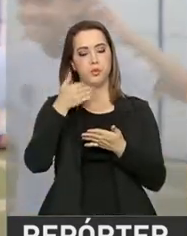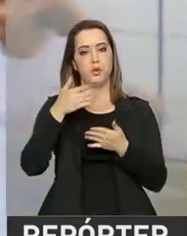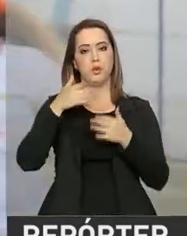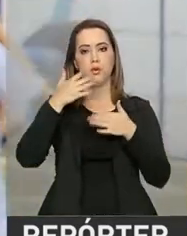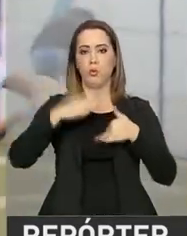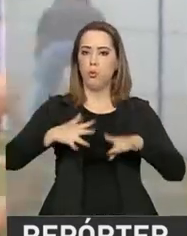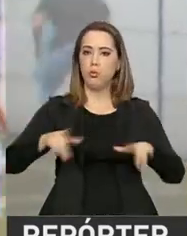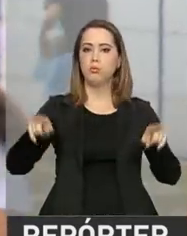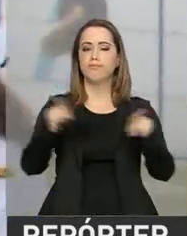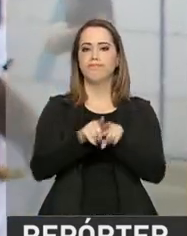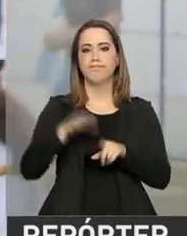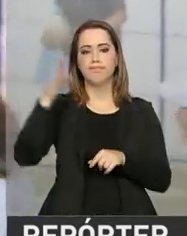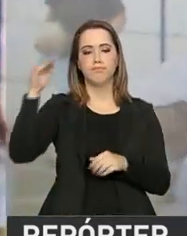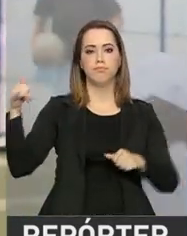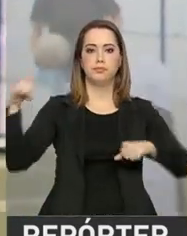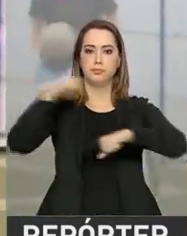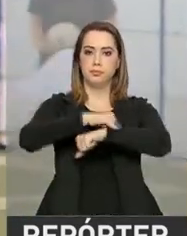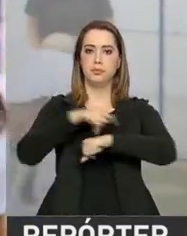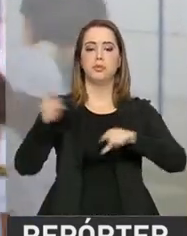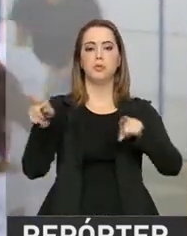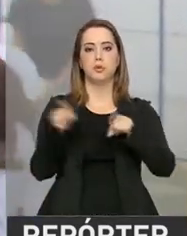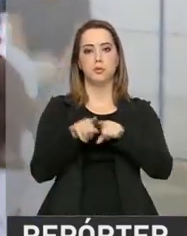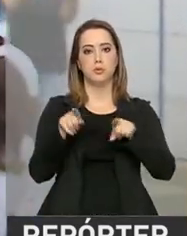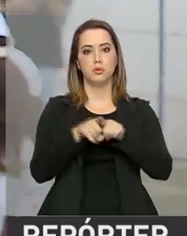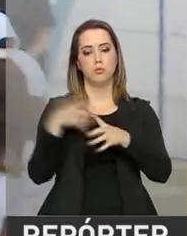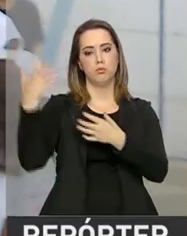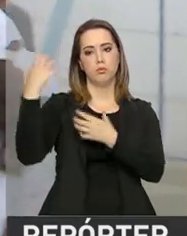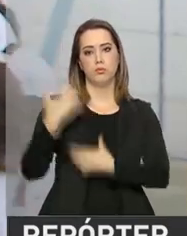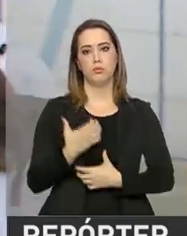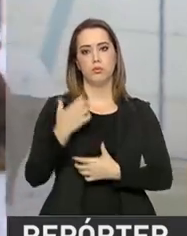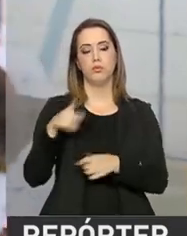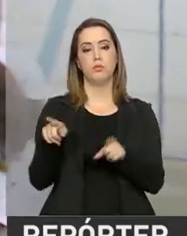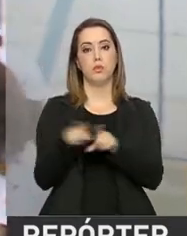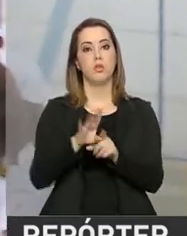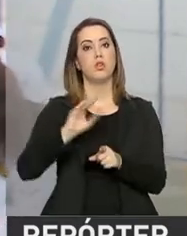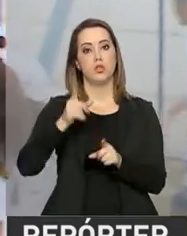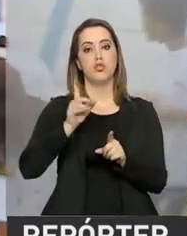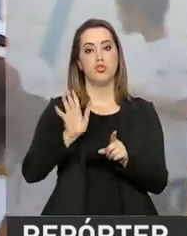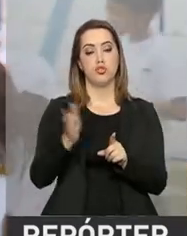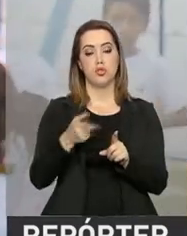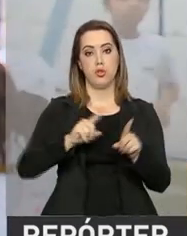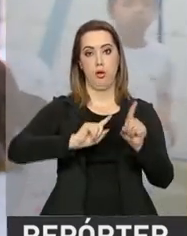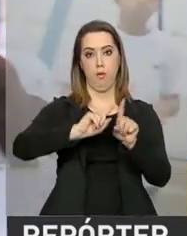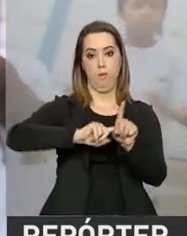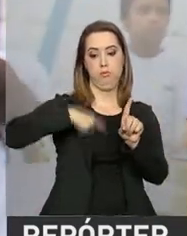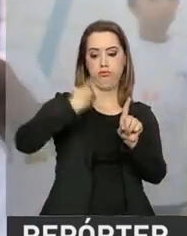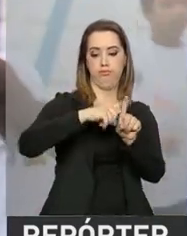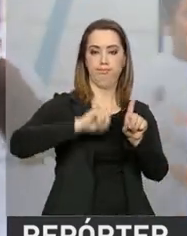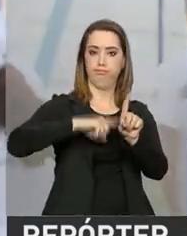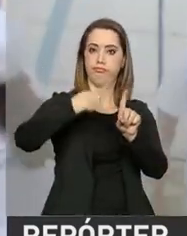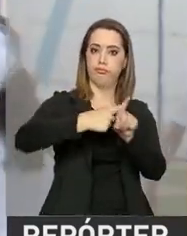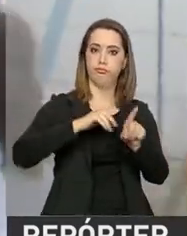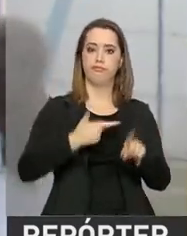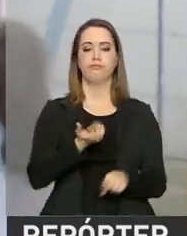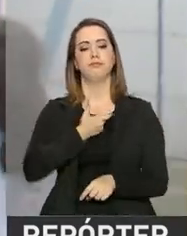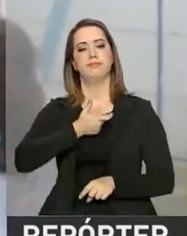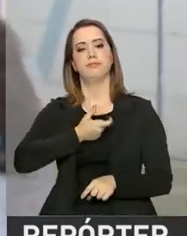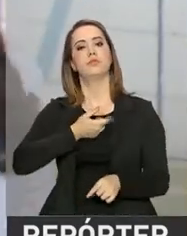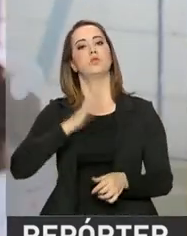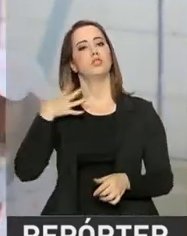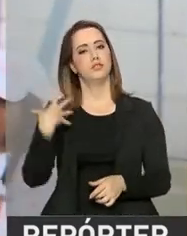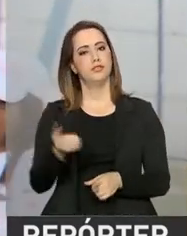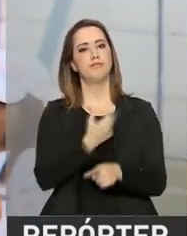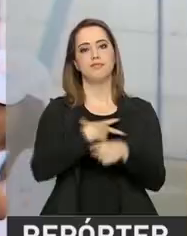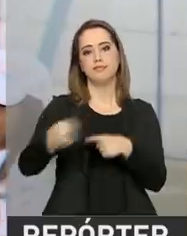um número de medalhas interessantes, já praticamente dobramos o número de medalhas que nós conseguimos